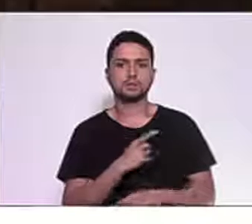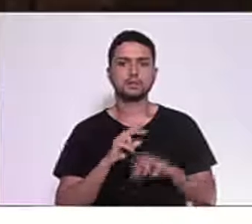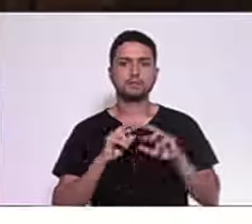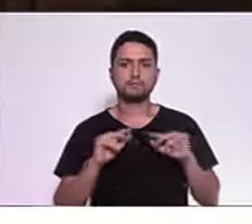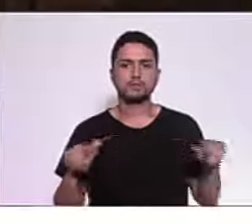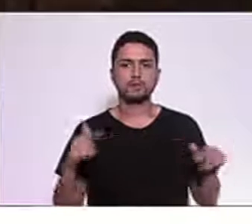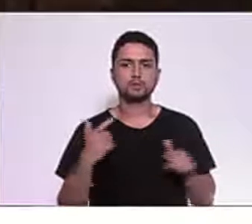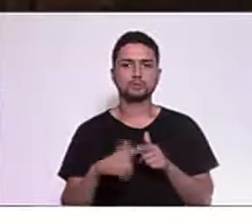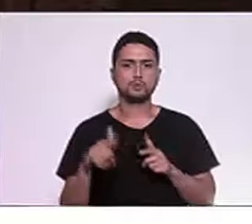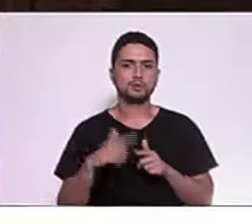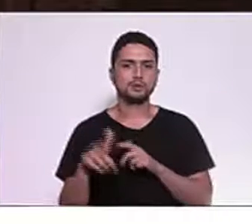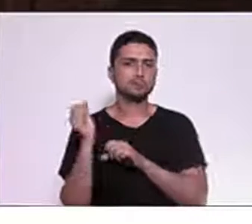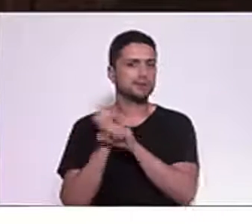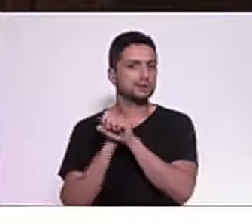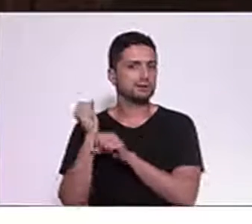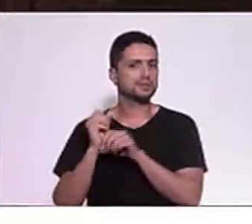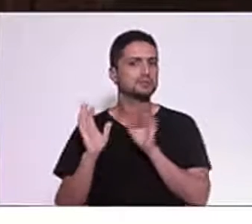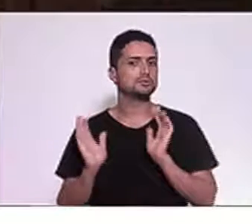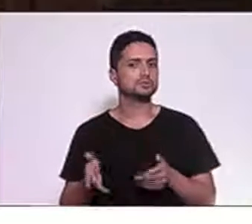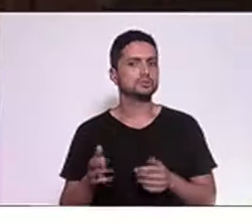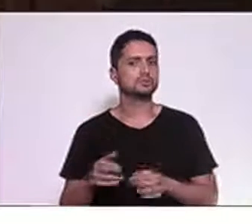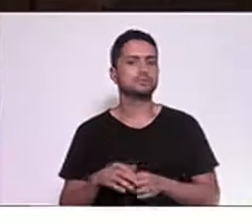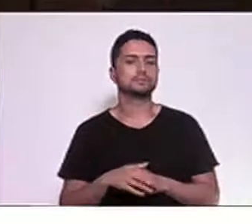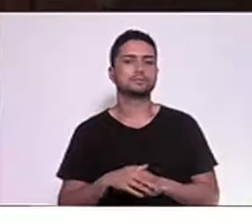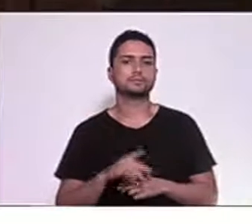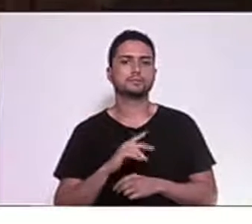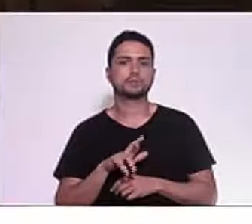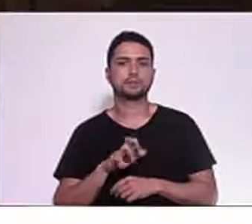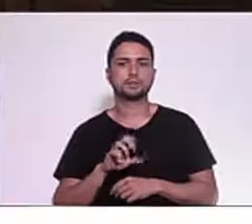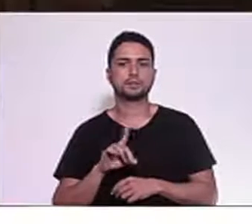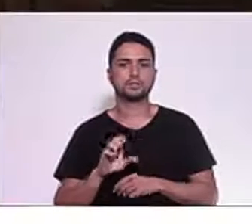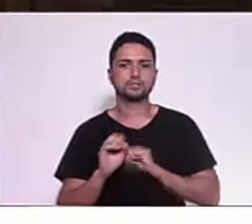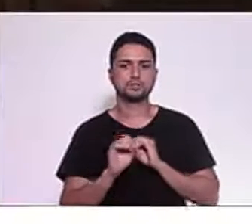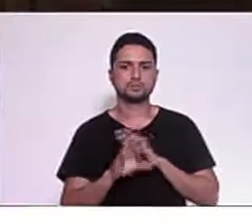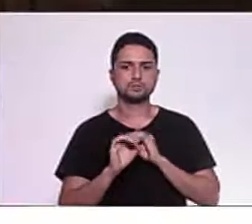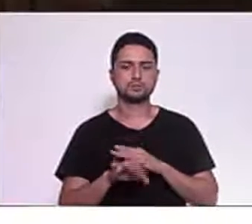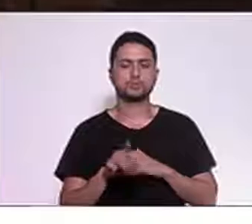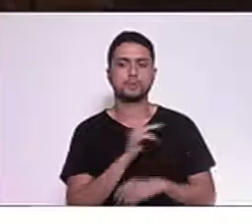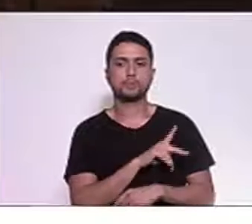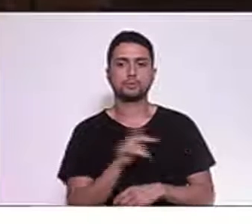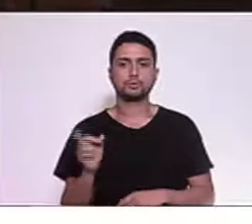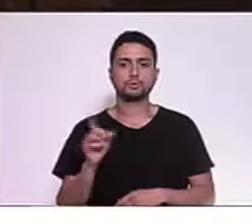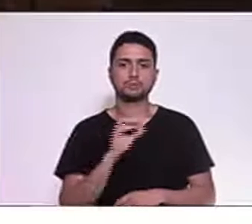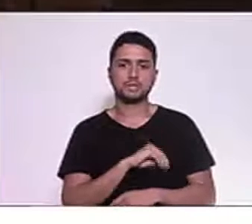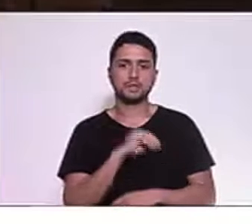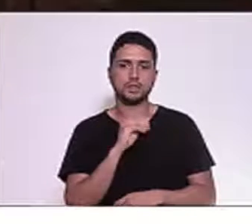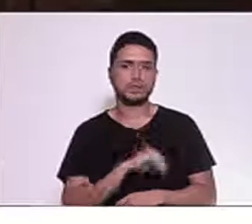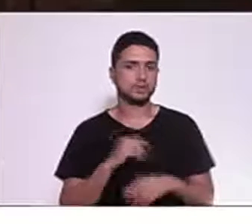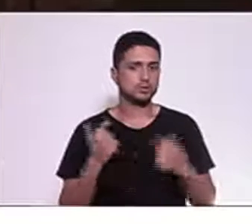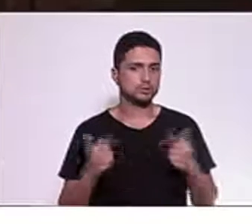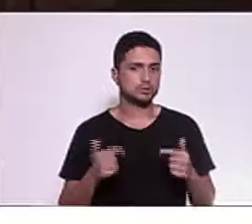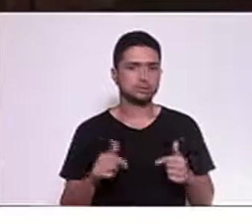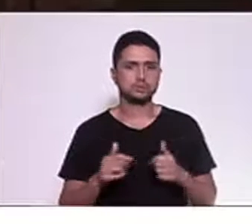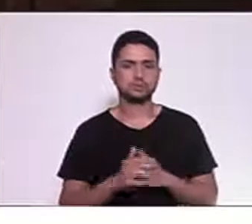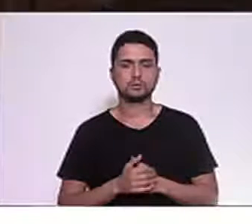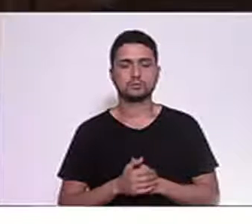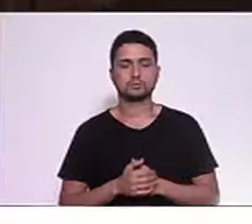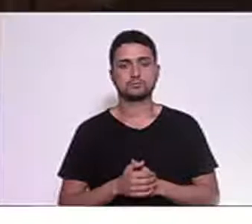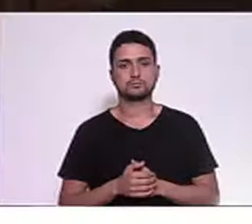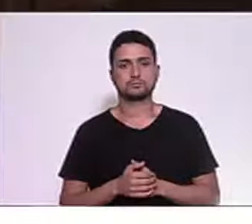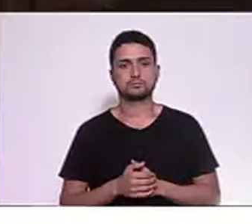sua complexidade, nas suas diferentes variáveis, que são pedagógicas, que são culturais, que são de gestão, que são de